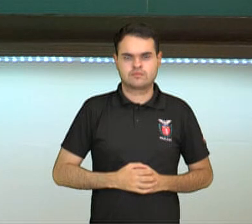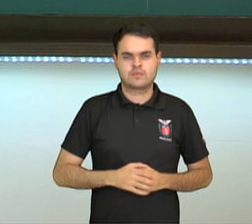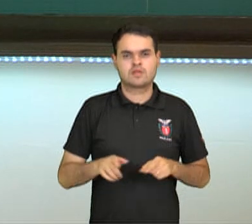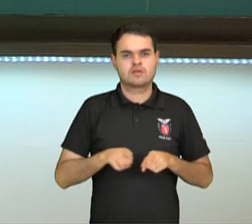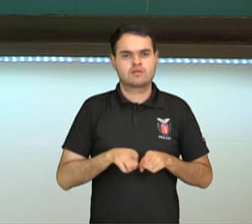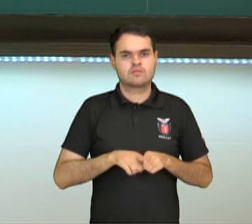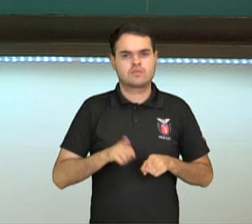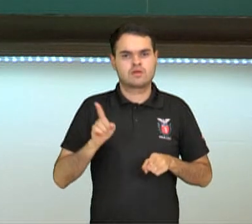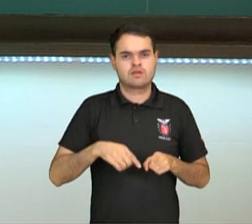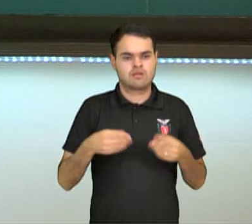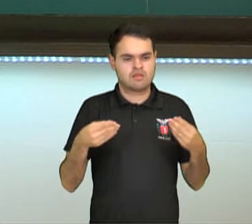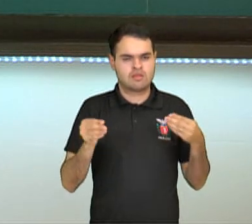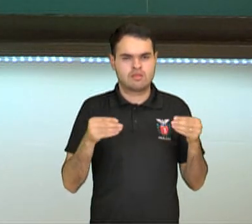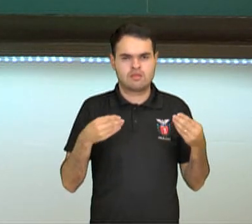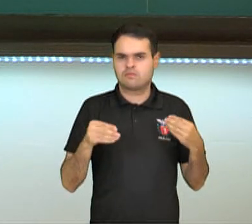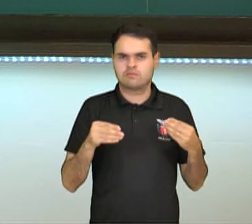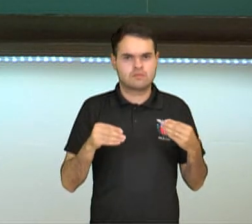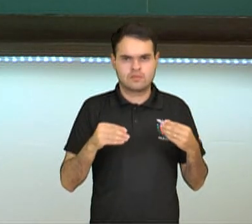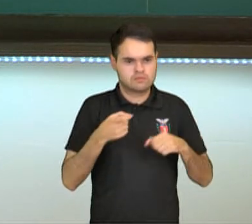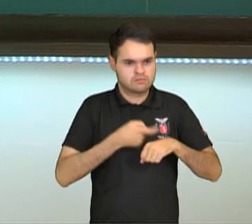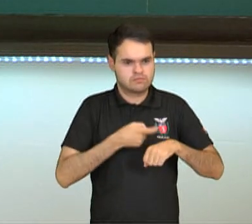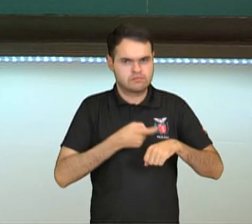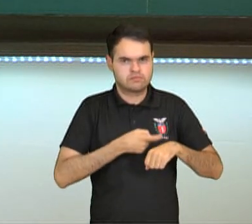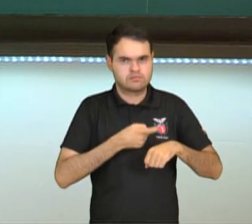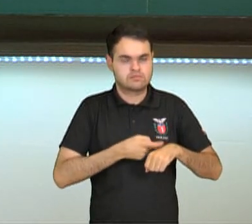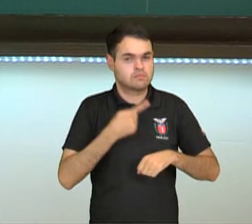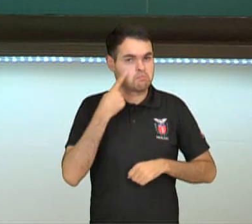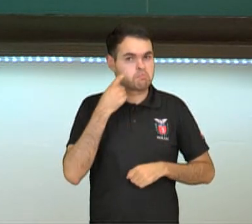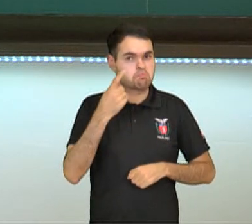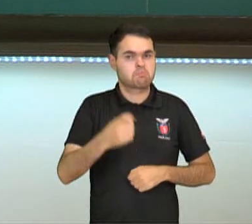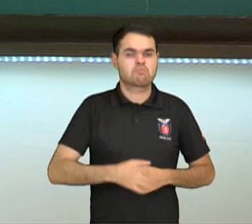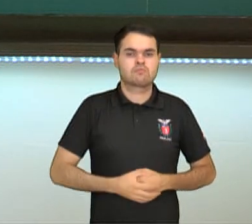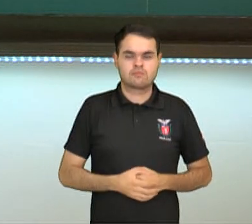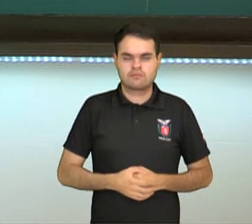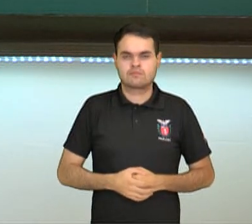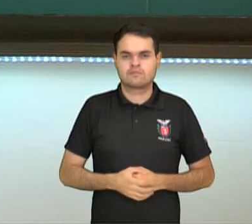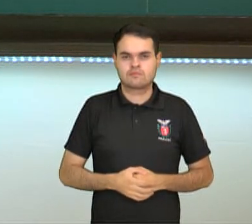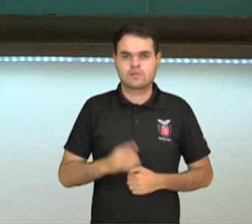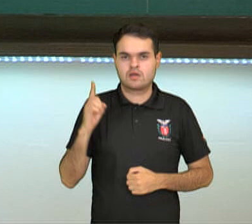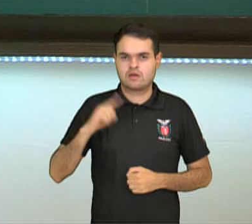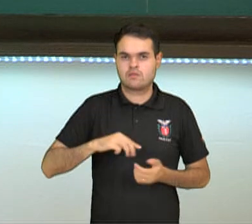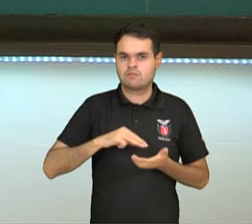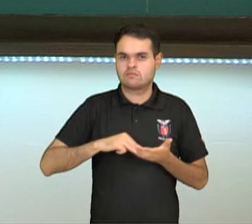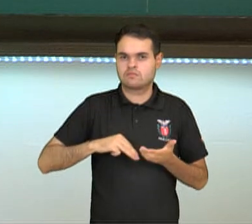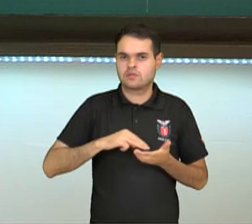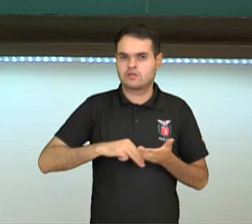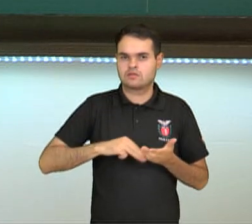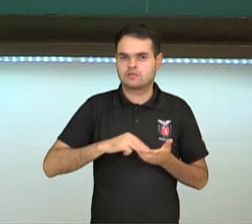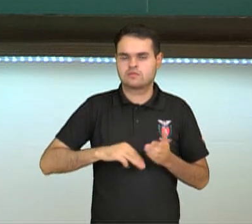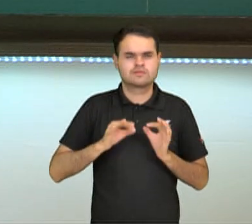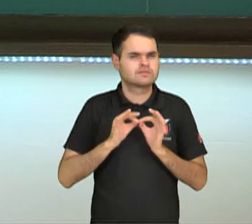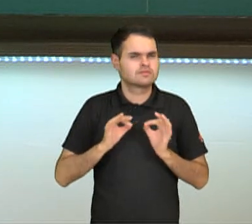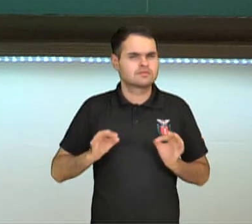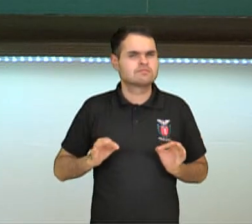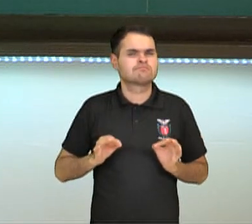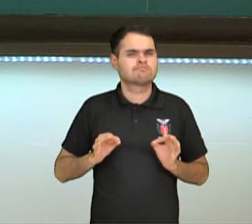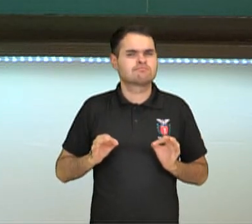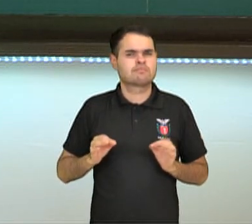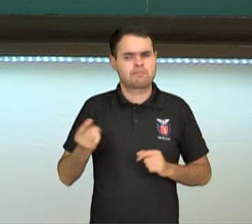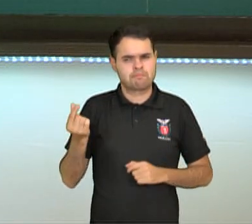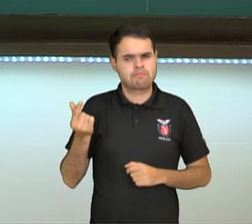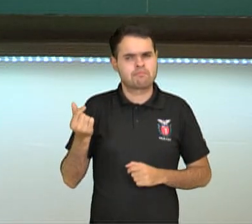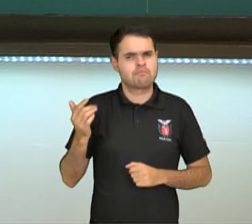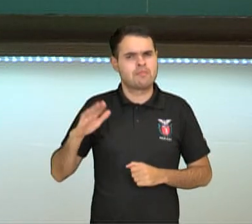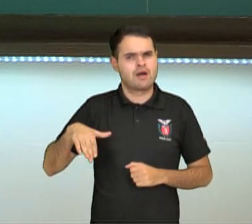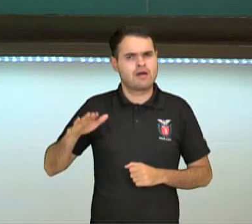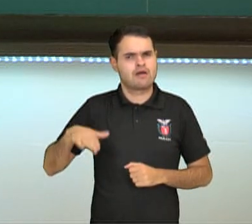menos flácidos. Olha que interessante, hein? Um método de exercício simples, barato e